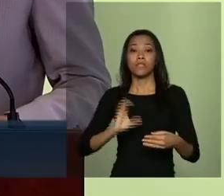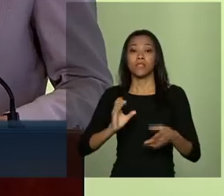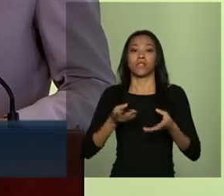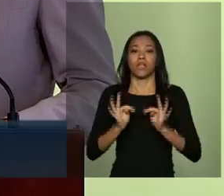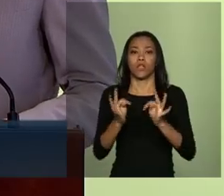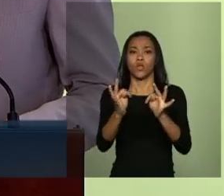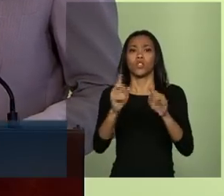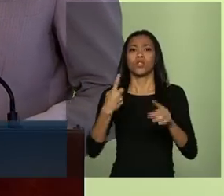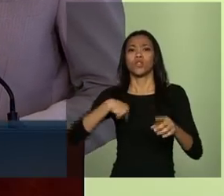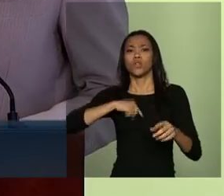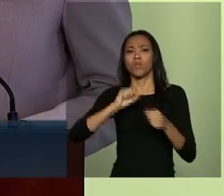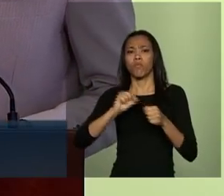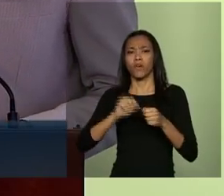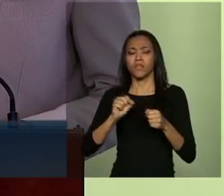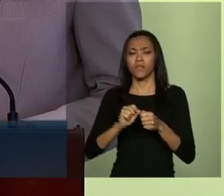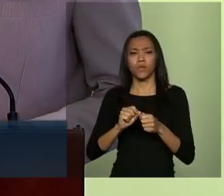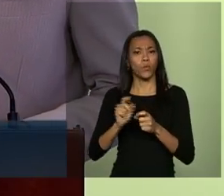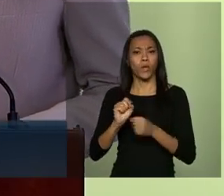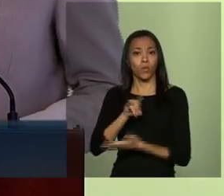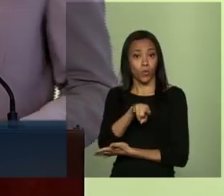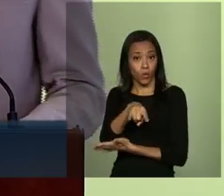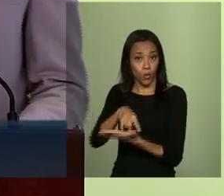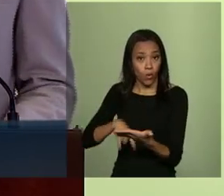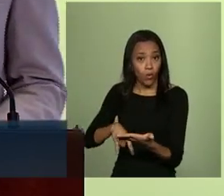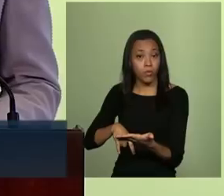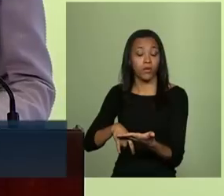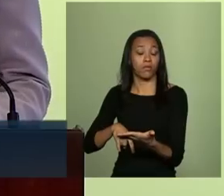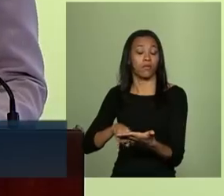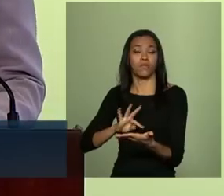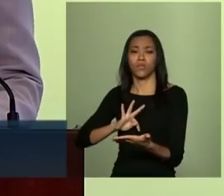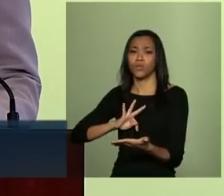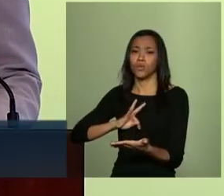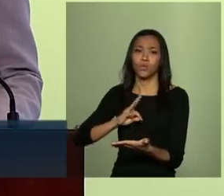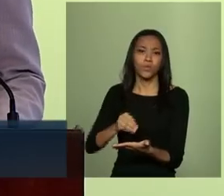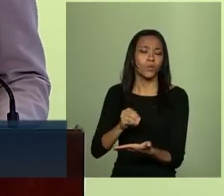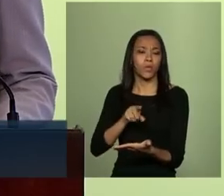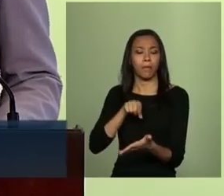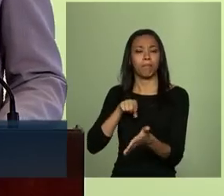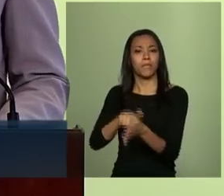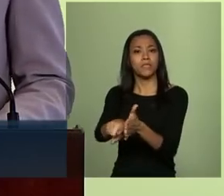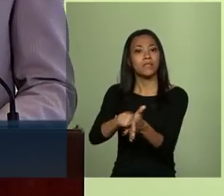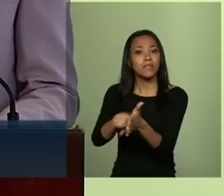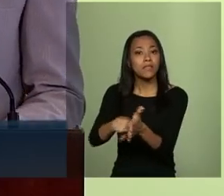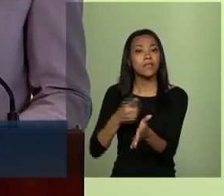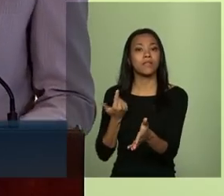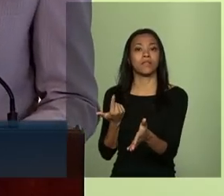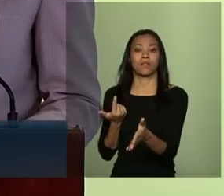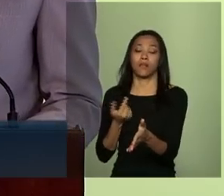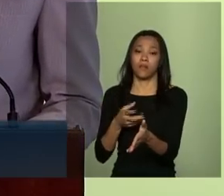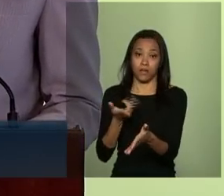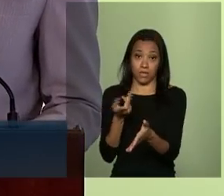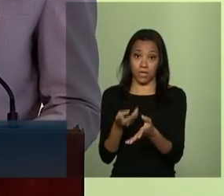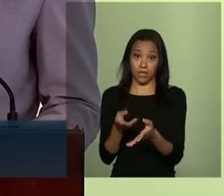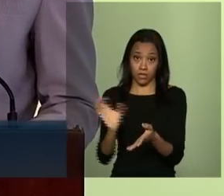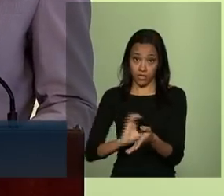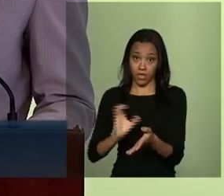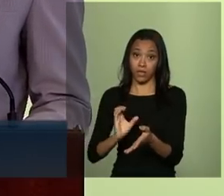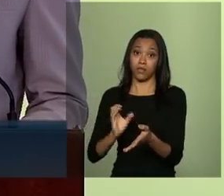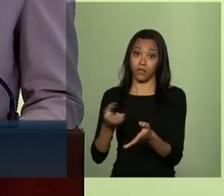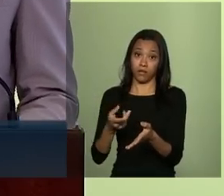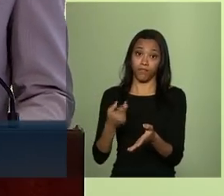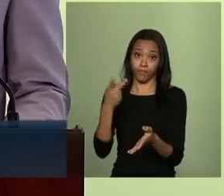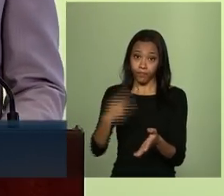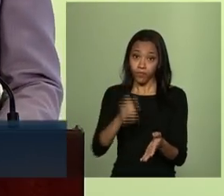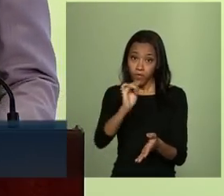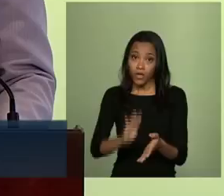inventário completo de todos os óbices à pesquisa e à ciência no Brasil. Um levantamento que está sendo